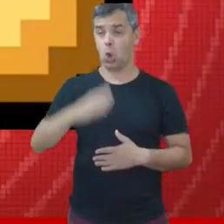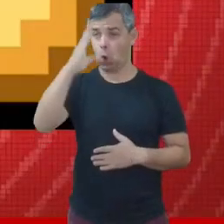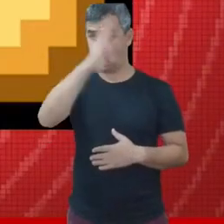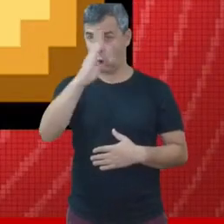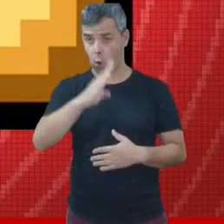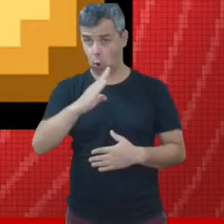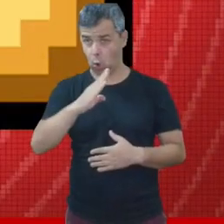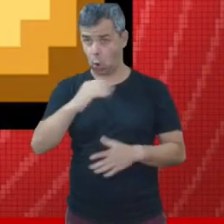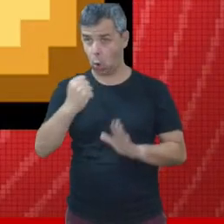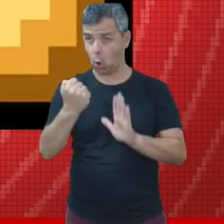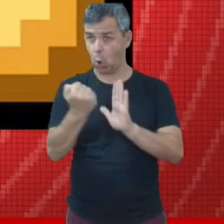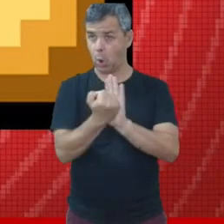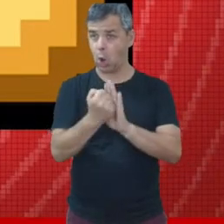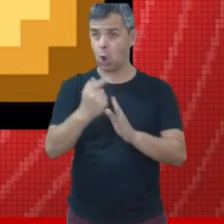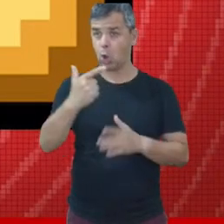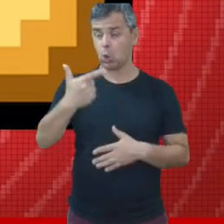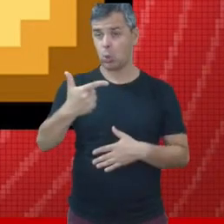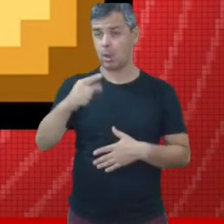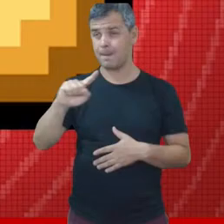Brasil registrou